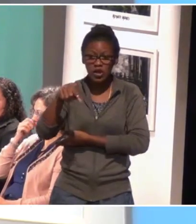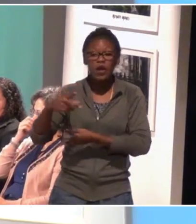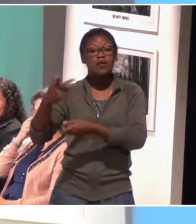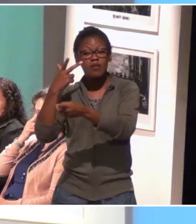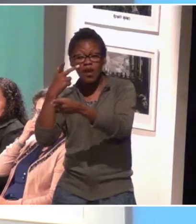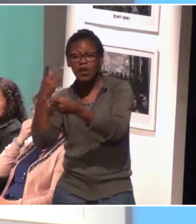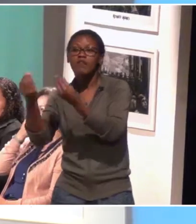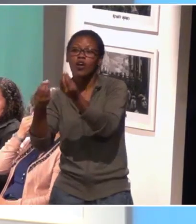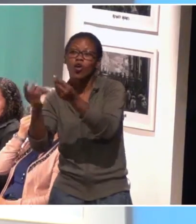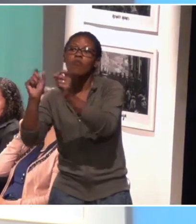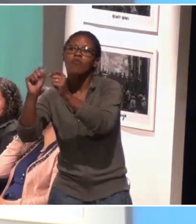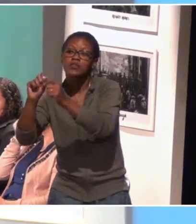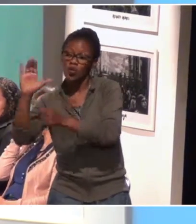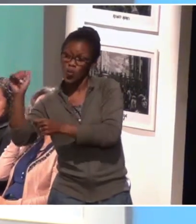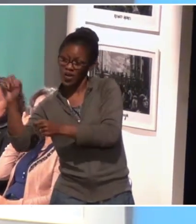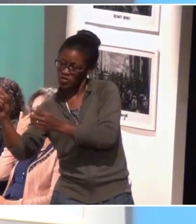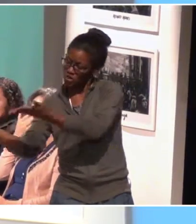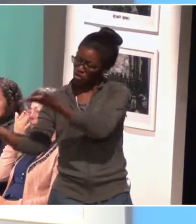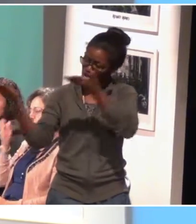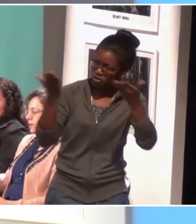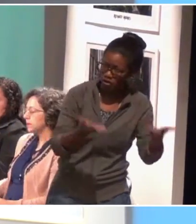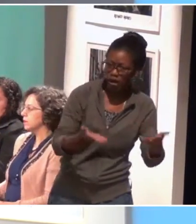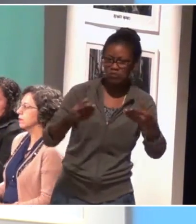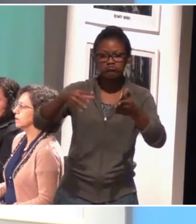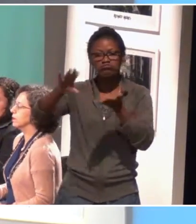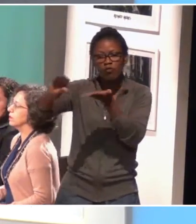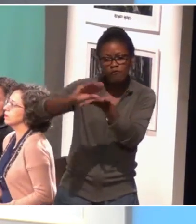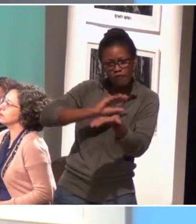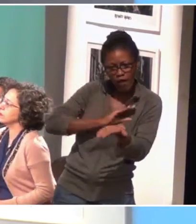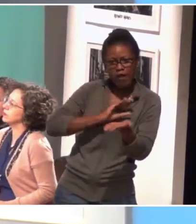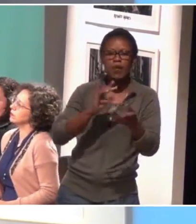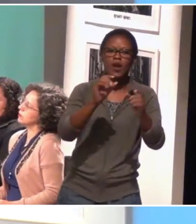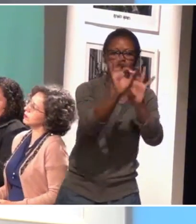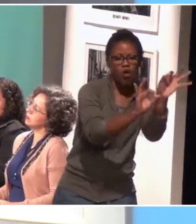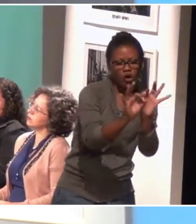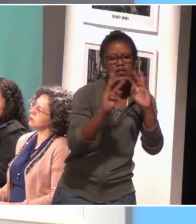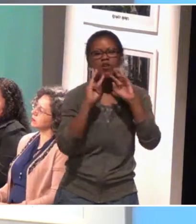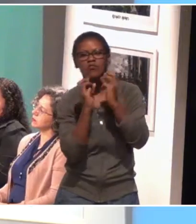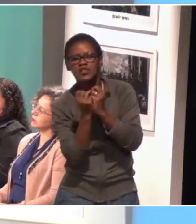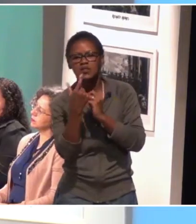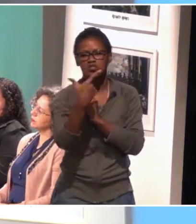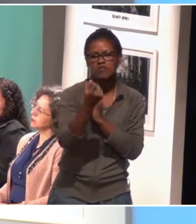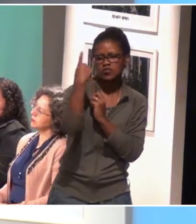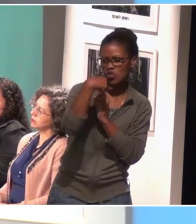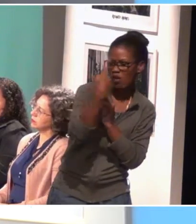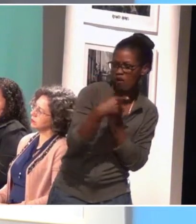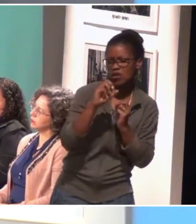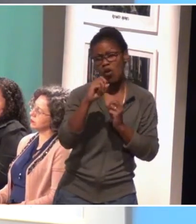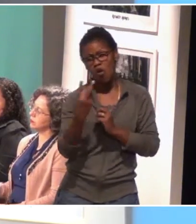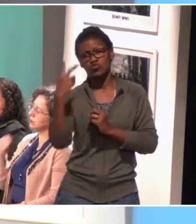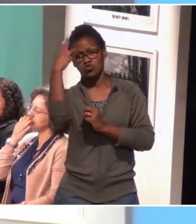a despesa do pessoal do CAIS e ir para lá administrar essa oficina, que é oficina de 20 horas, oficina de 40 horas.